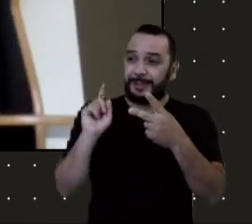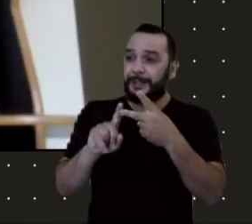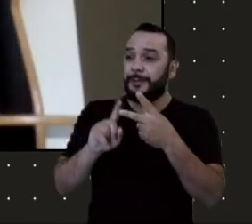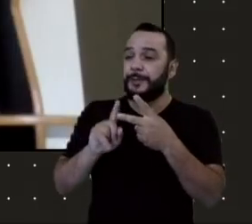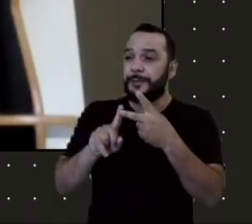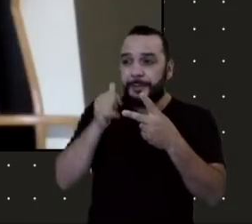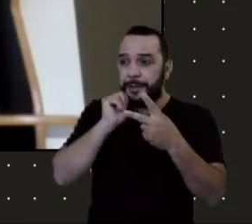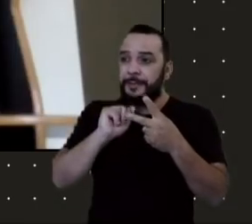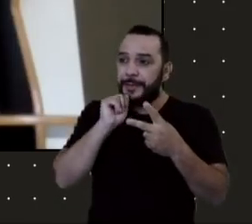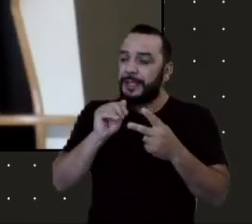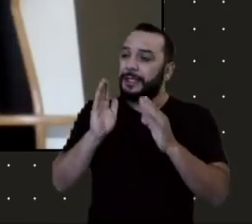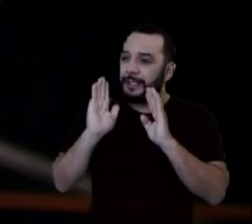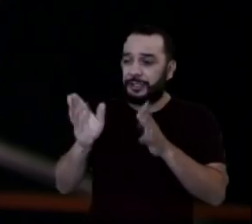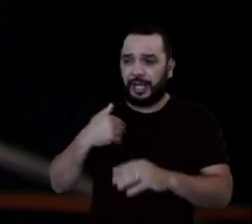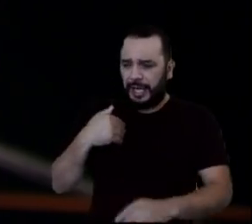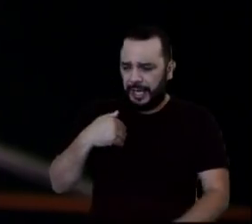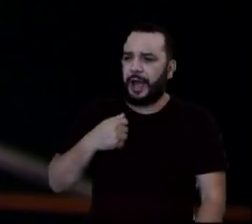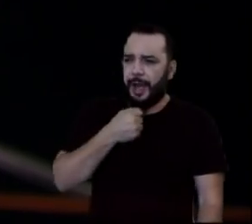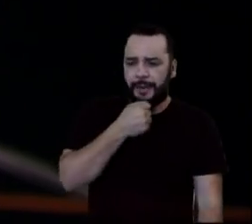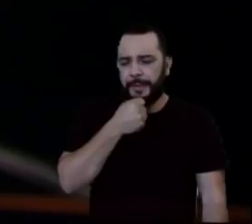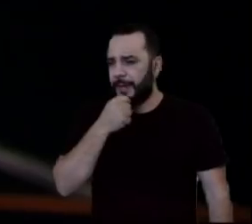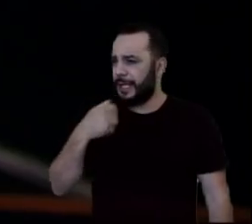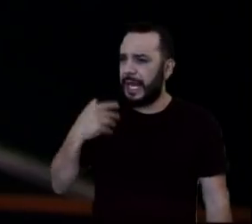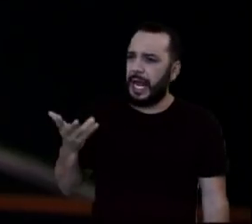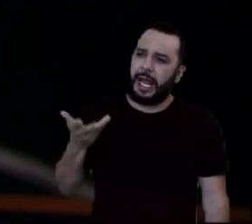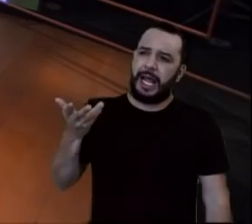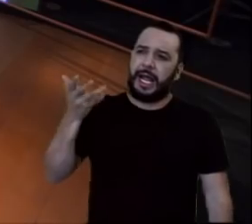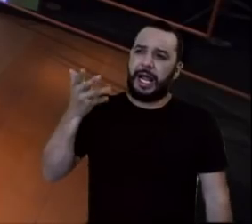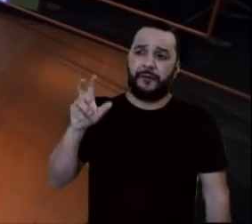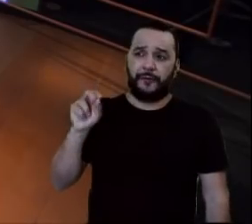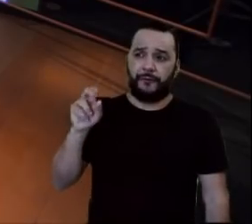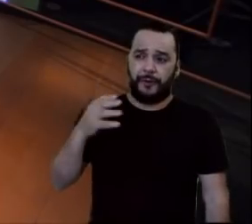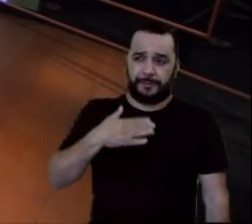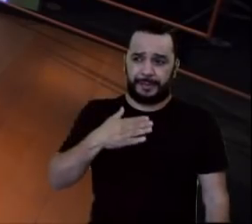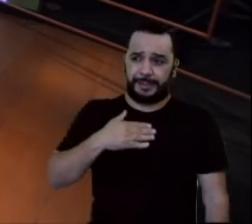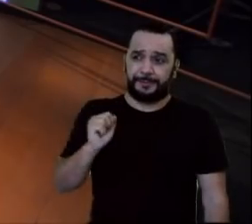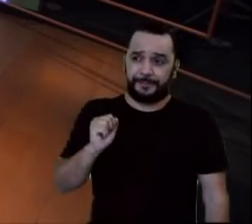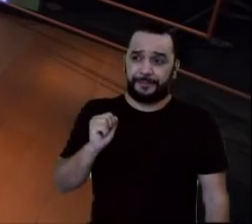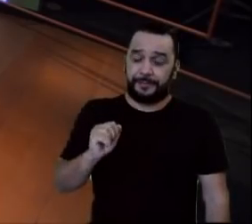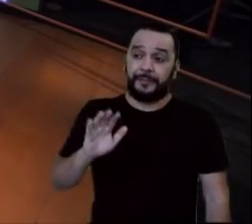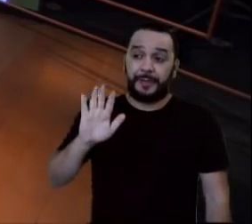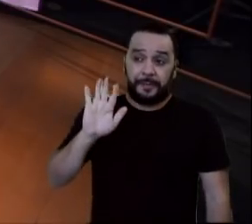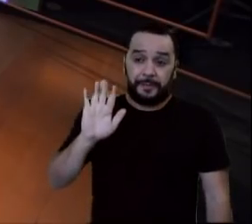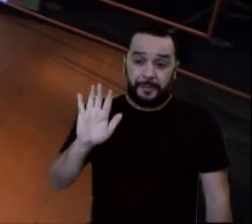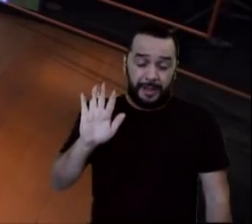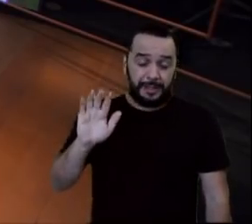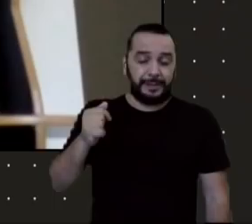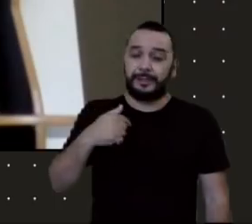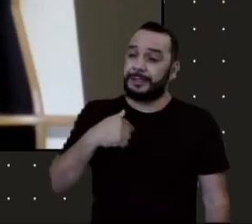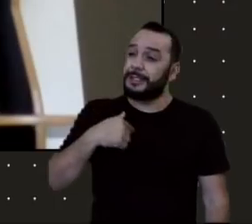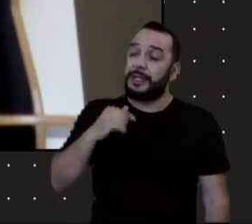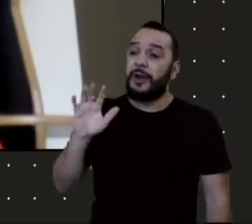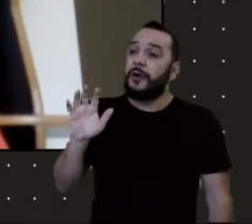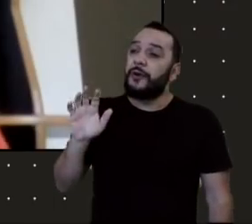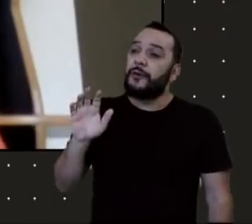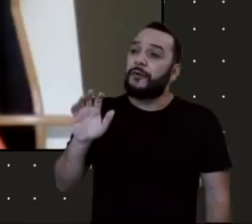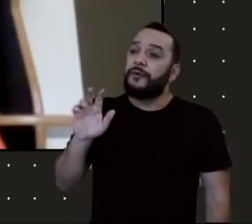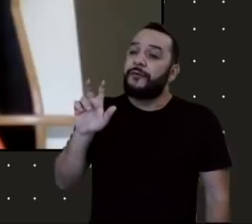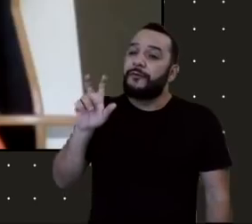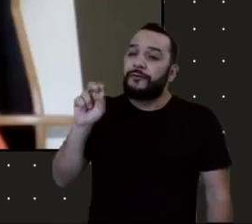era obstetra, foi cantora lírica, Mas como a mamãe começou muito cedo, a